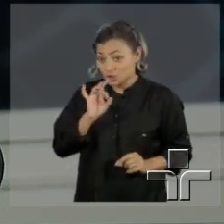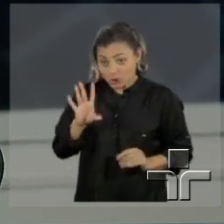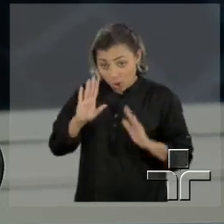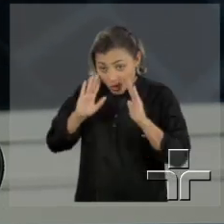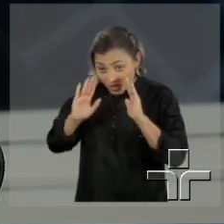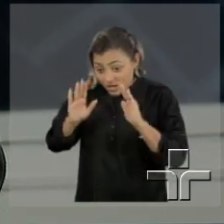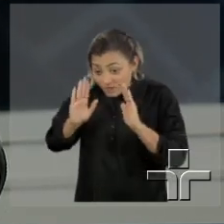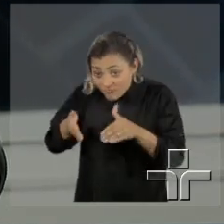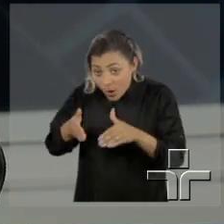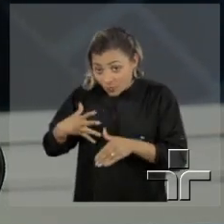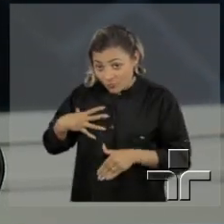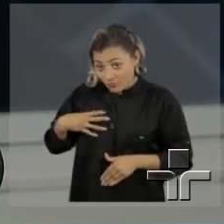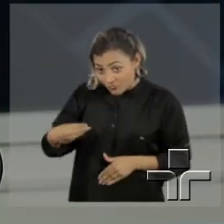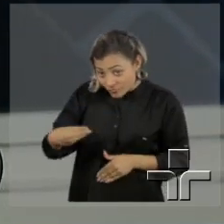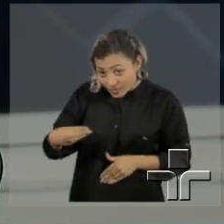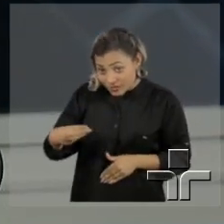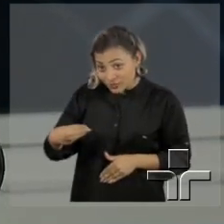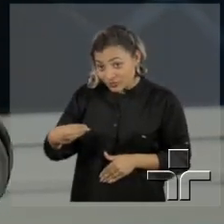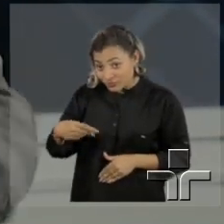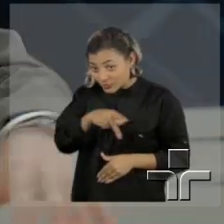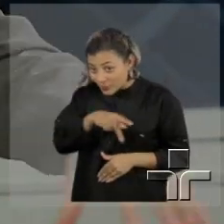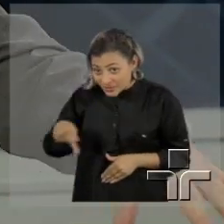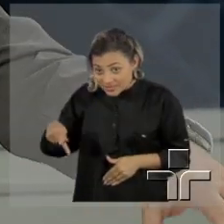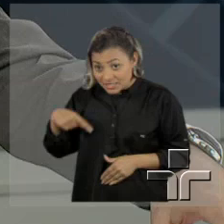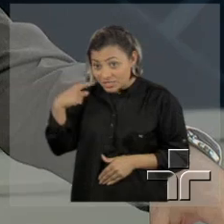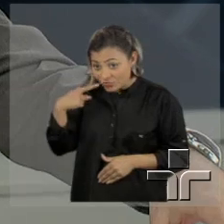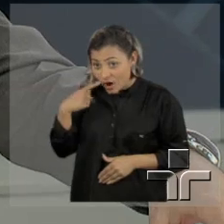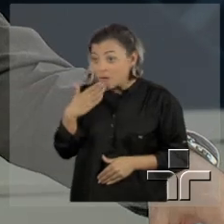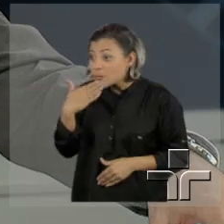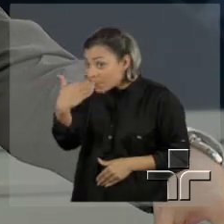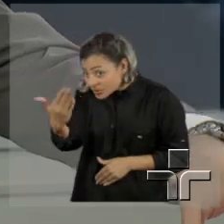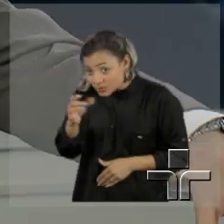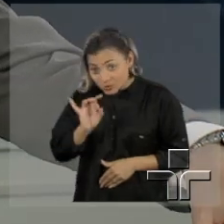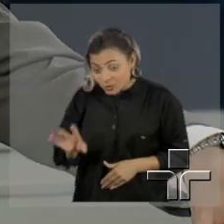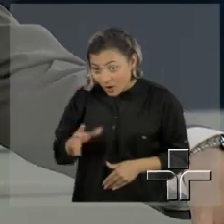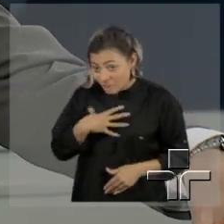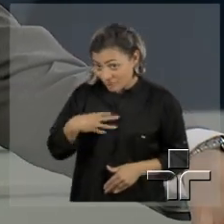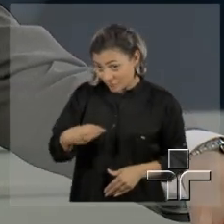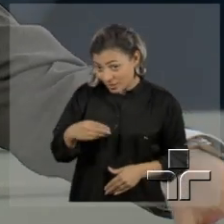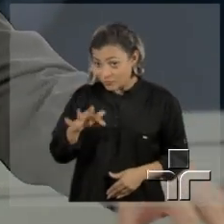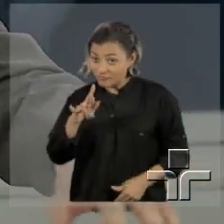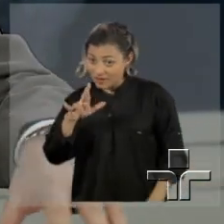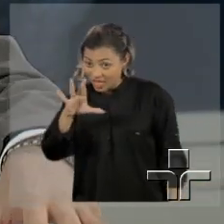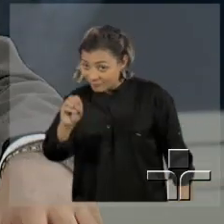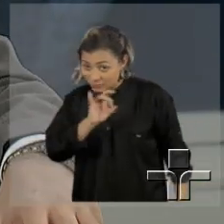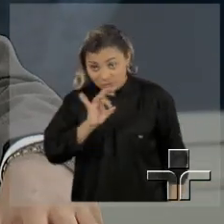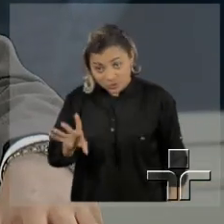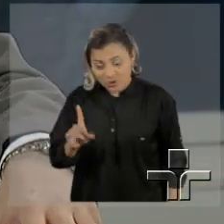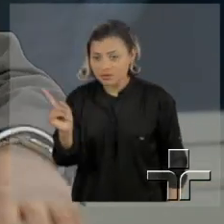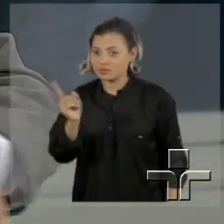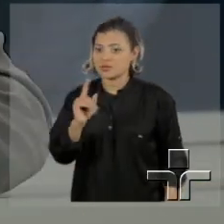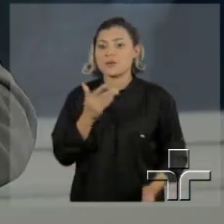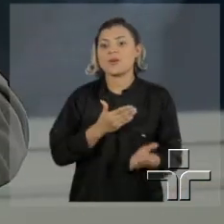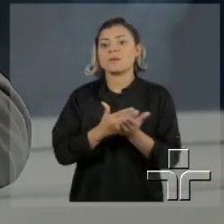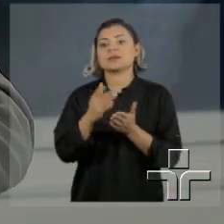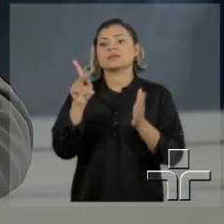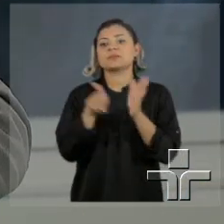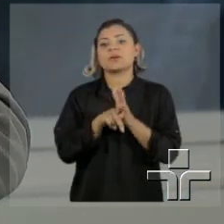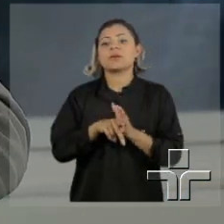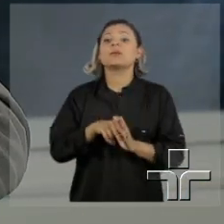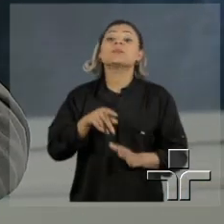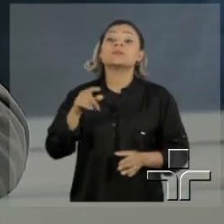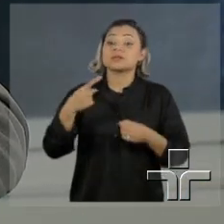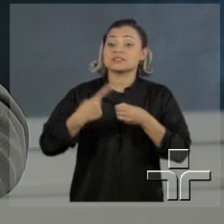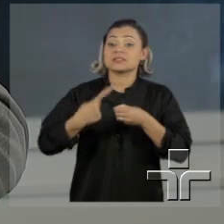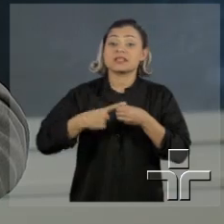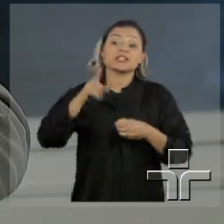filho, atender o advogado do filho do presidente. Me parece que a coisa começa antes, no interior de São Paulo, na cidade americana, em que donos de um posto